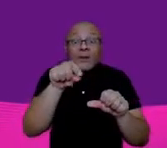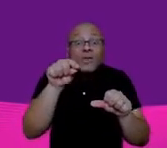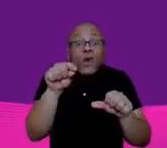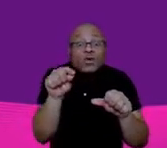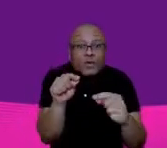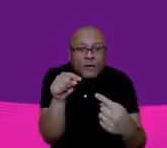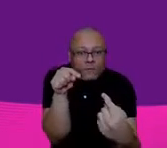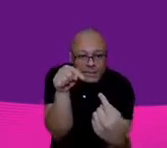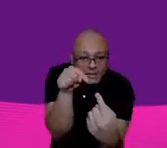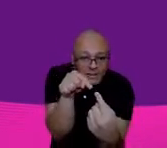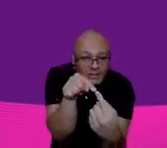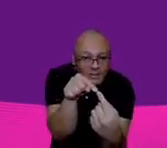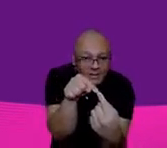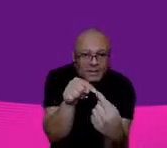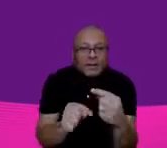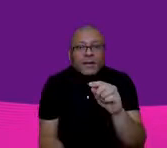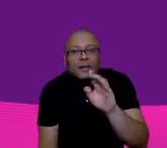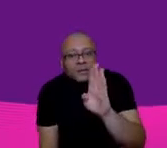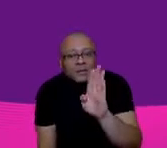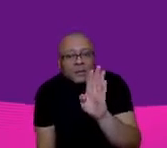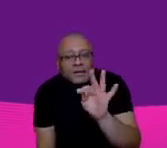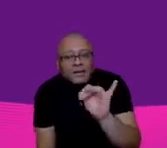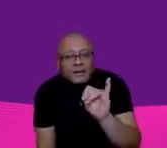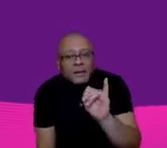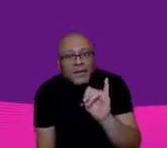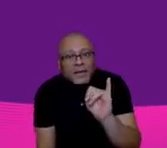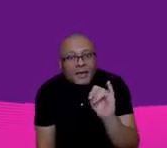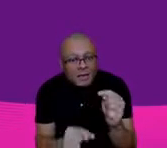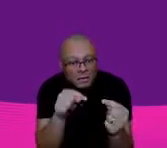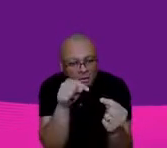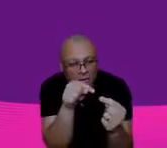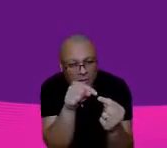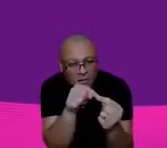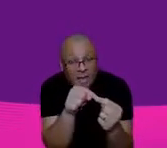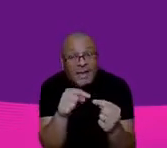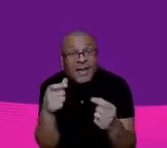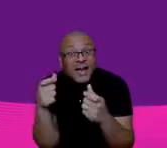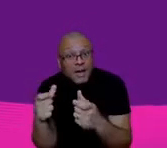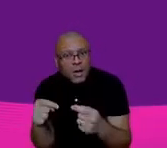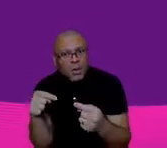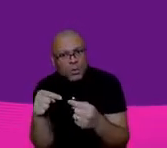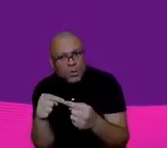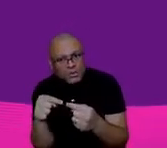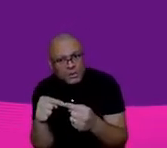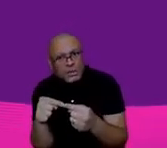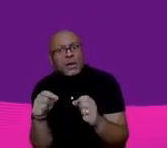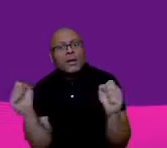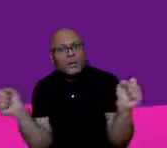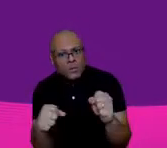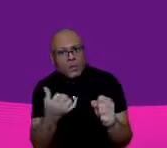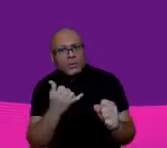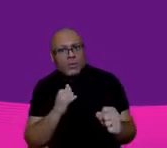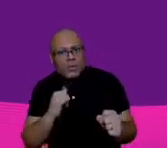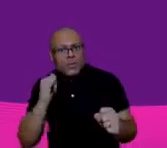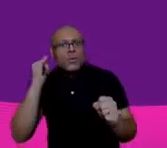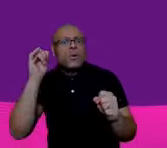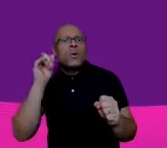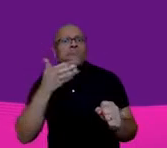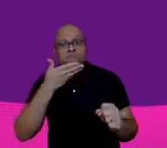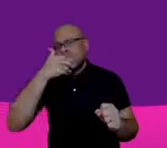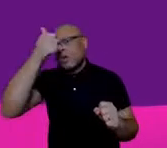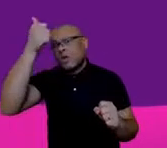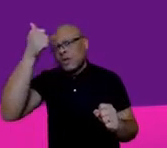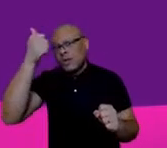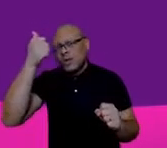que é o volume do tecido ativado. Se ele pega regiões que têm mais conectividade com outras regiões, o resultado é melhor. Por isso que